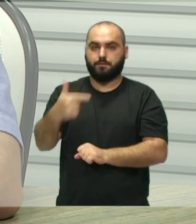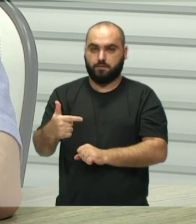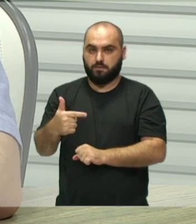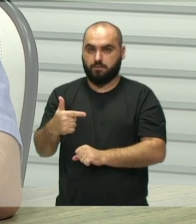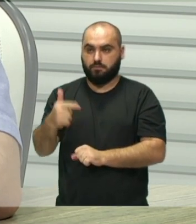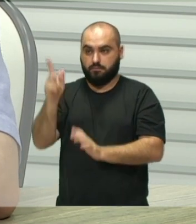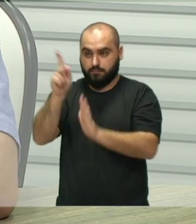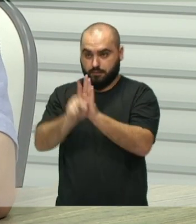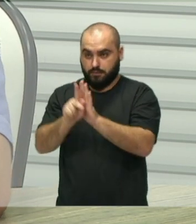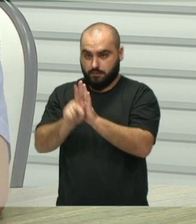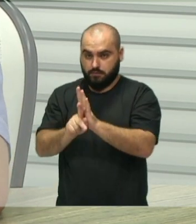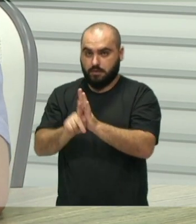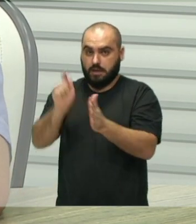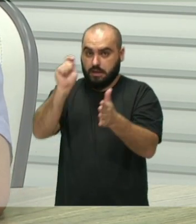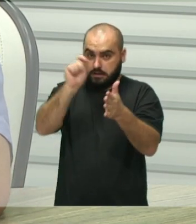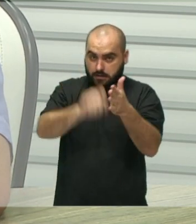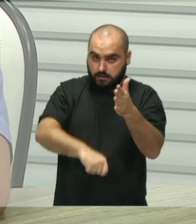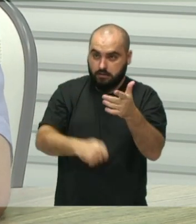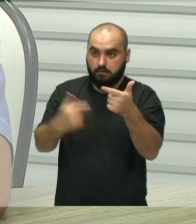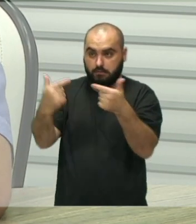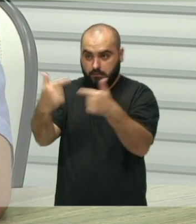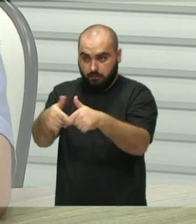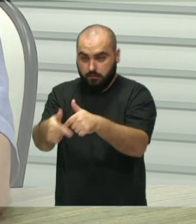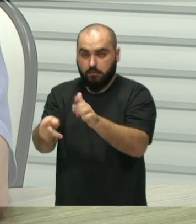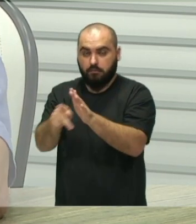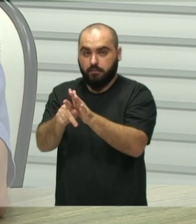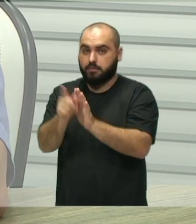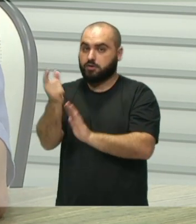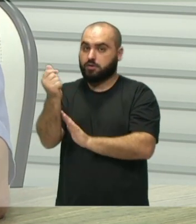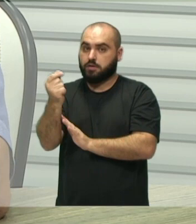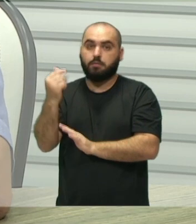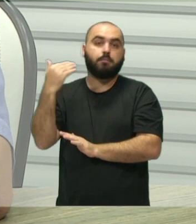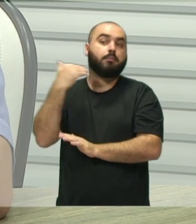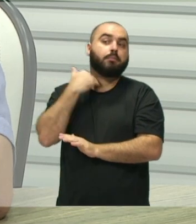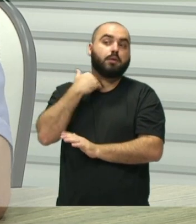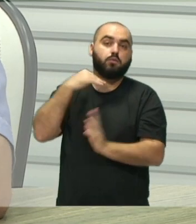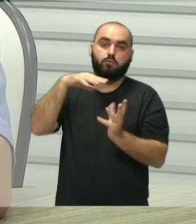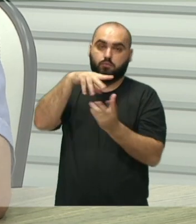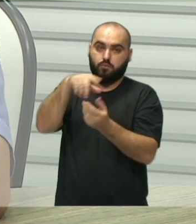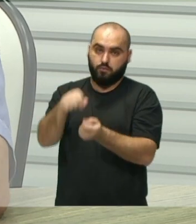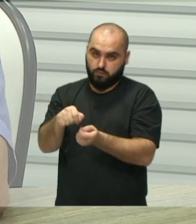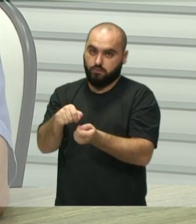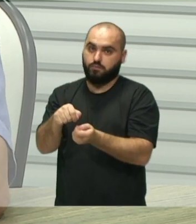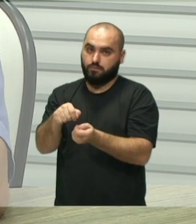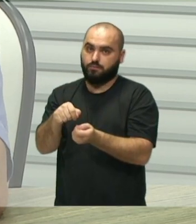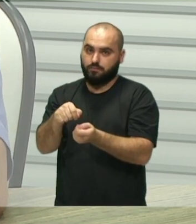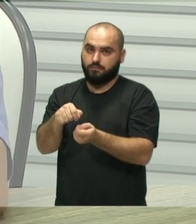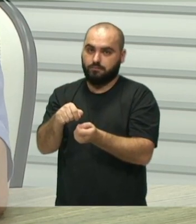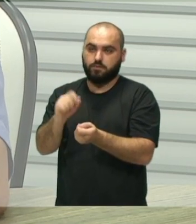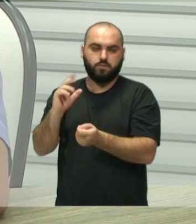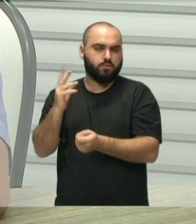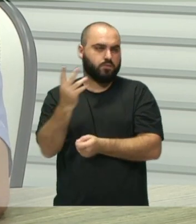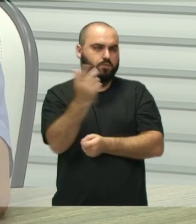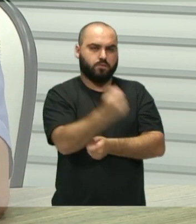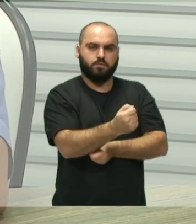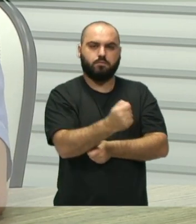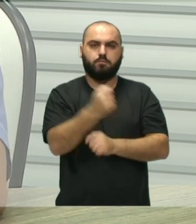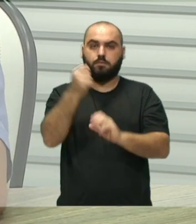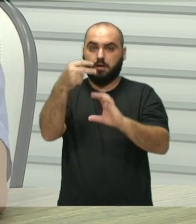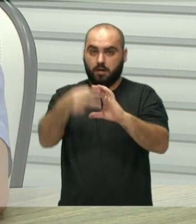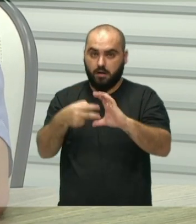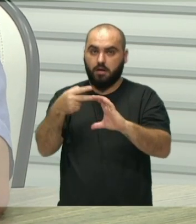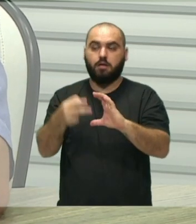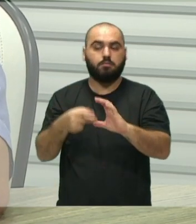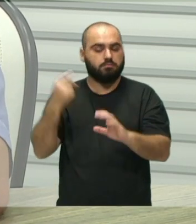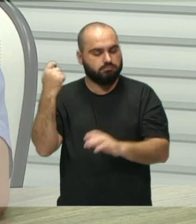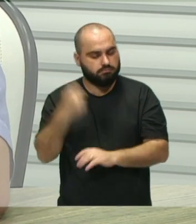2022. Assinarmos a operação de crédito internacional do Banco Mundial, e para isso as câmaras legislativas serão